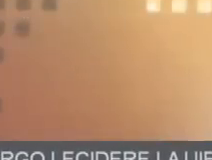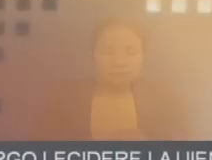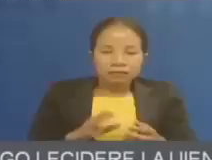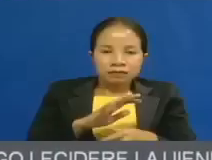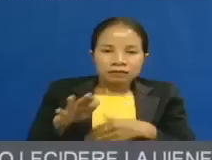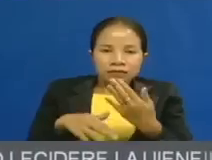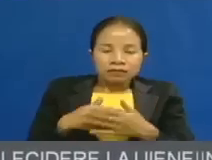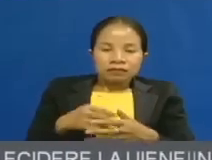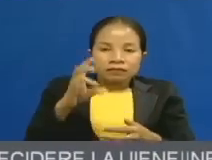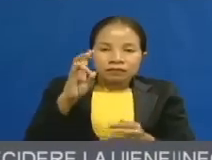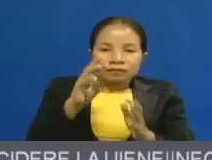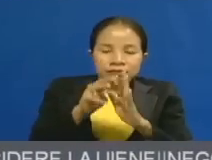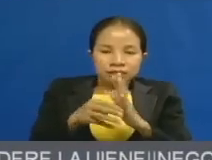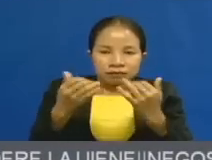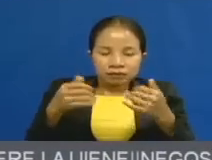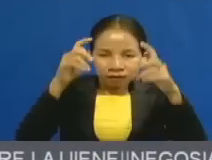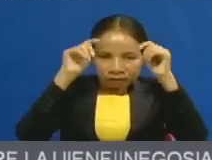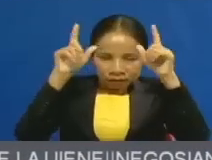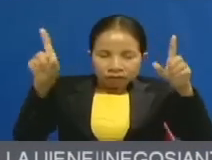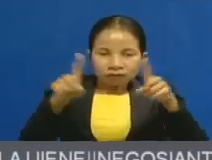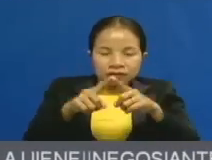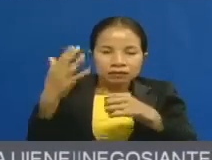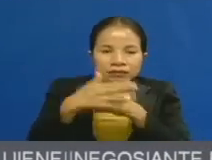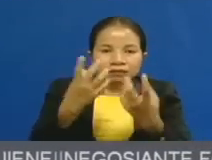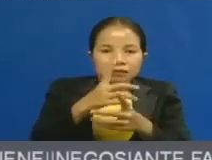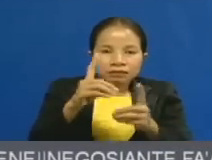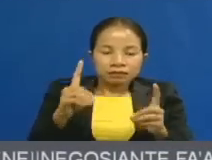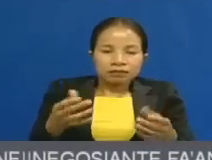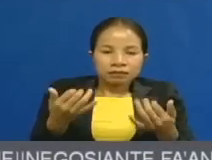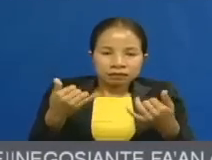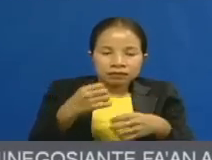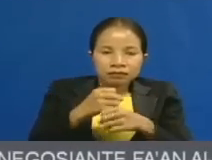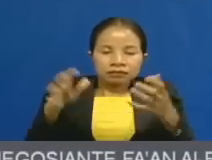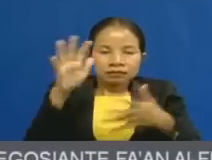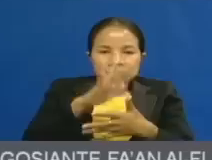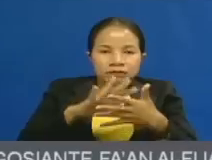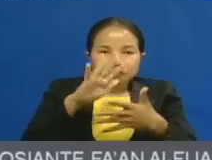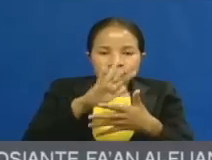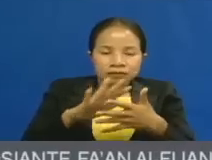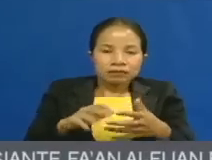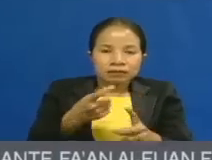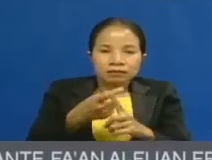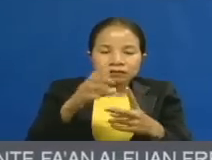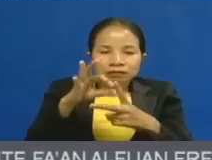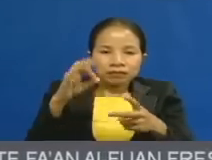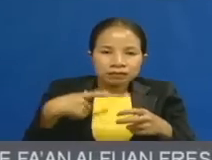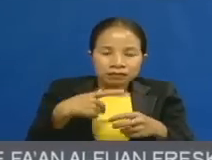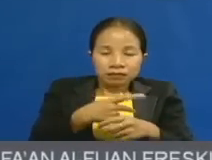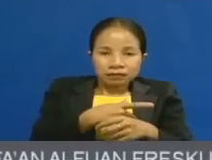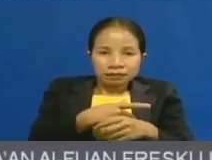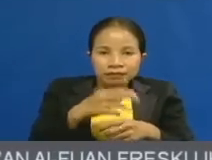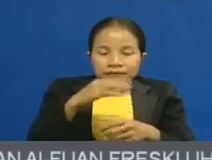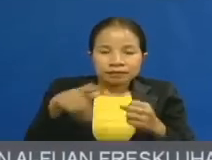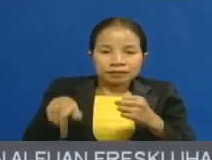Maluxira ite segmento 7 minutos. Timor Leste é a nação democrática NB foi realiza a festa democracia li Rússia eleição parlamentar